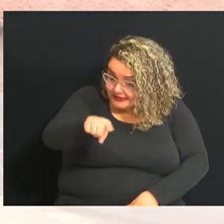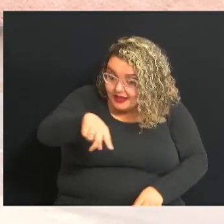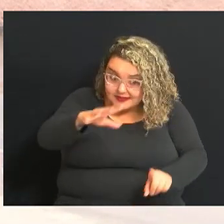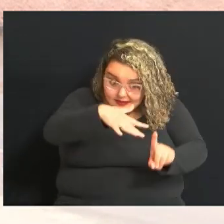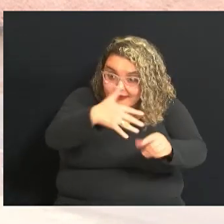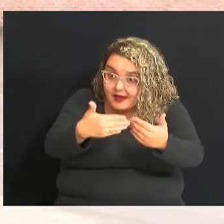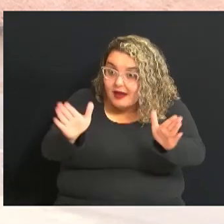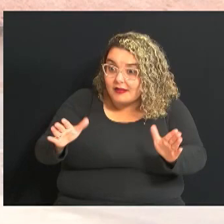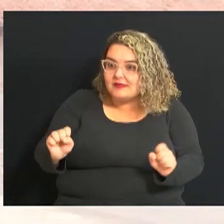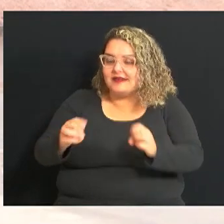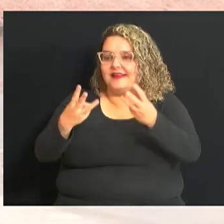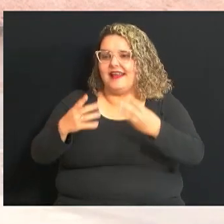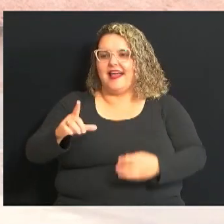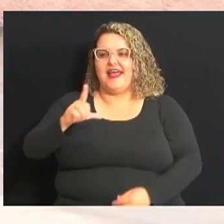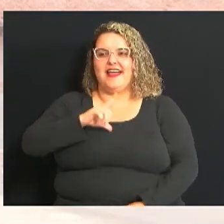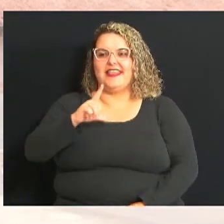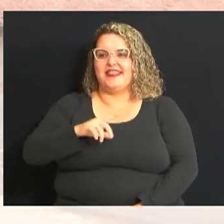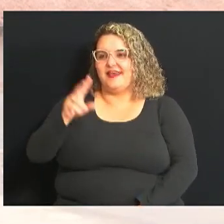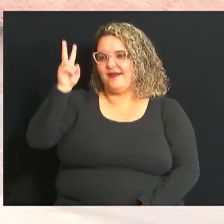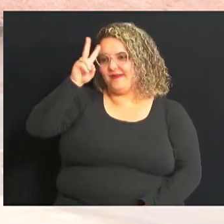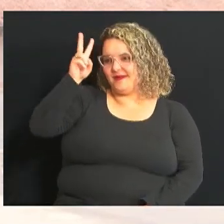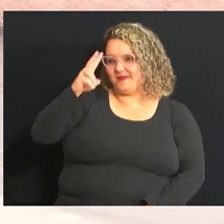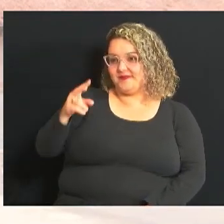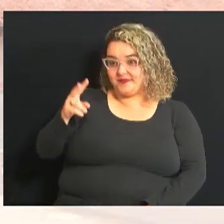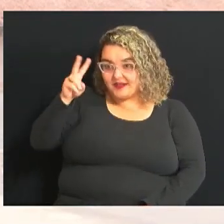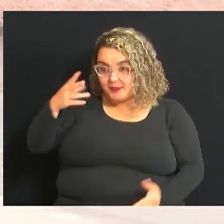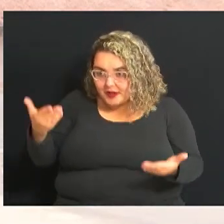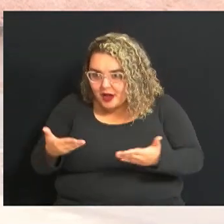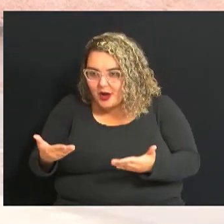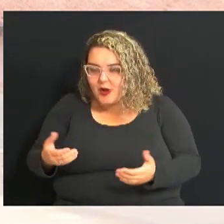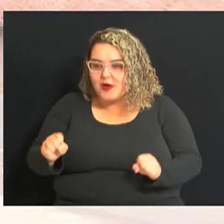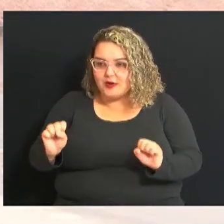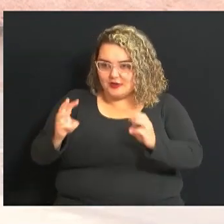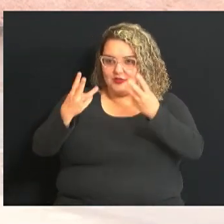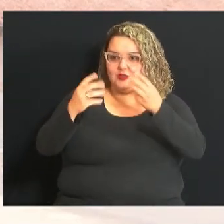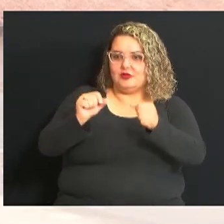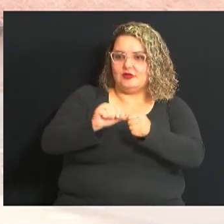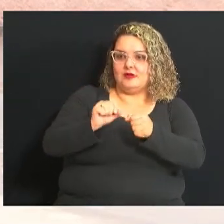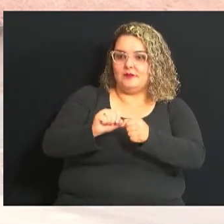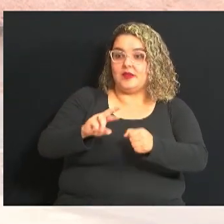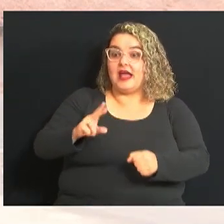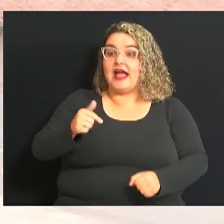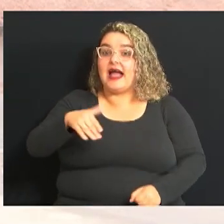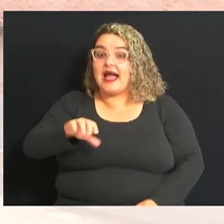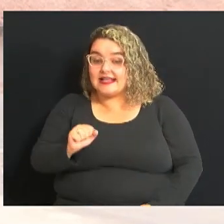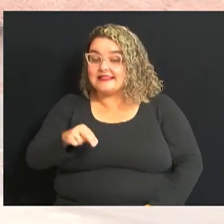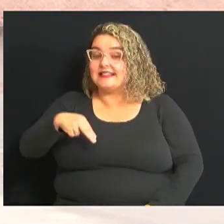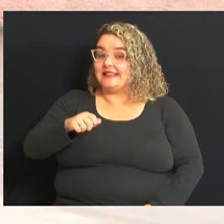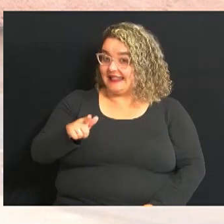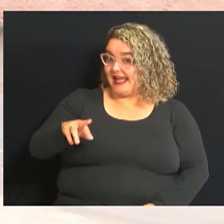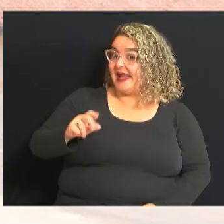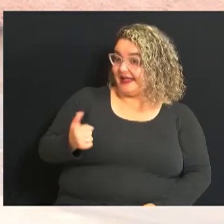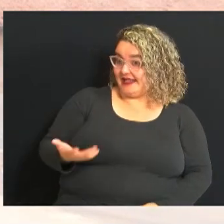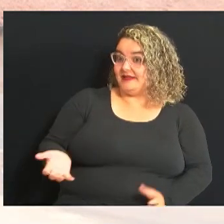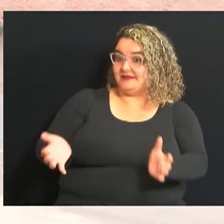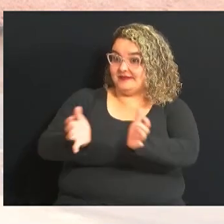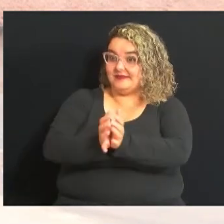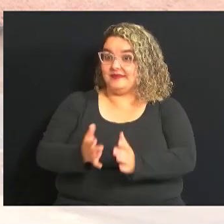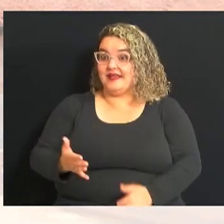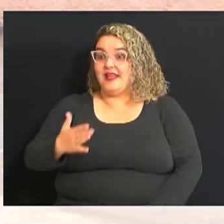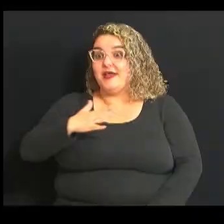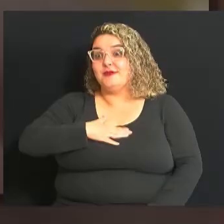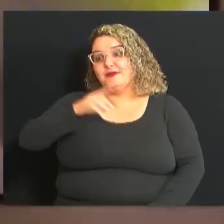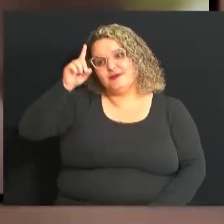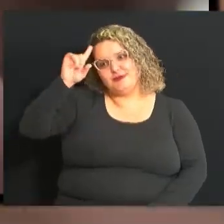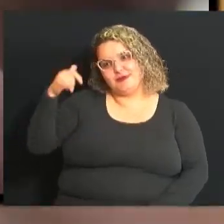show. Teve uma história que eu tô lembrando aqui, que foi um show que a gente fez com a banda Raça Negra, e foi o dia do meu